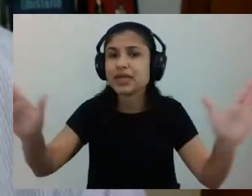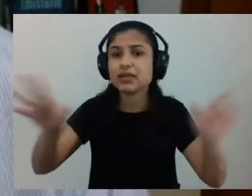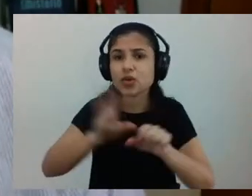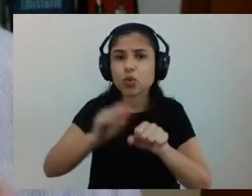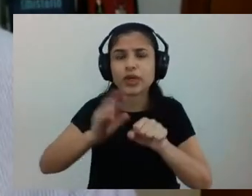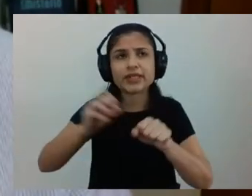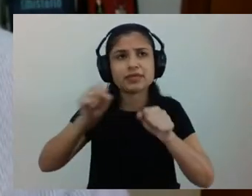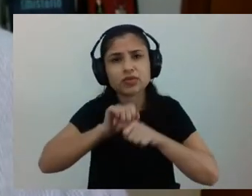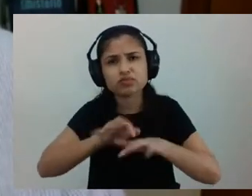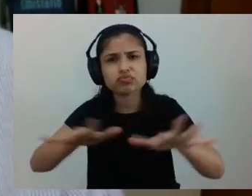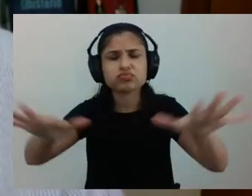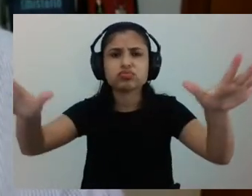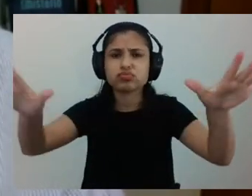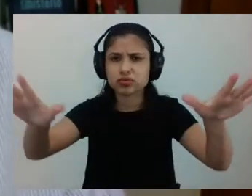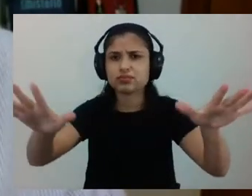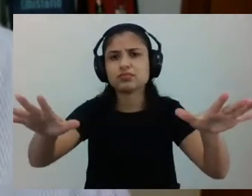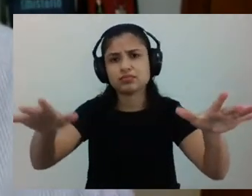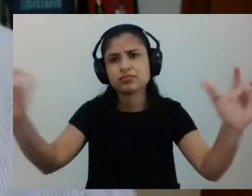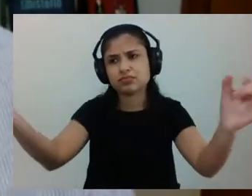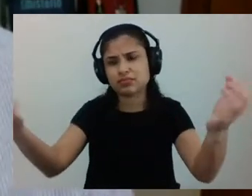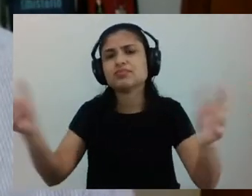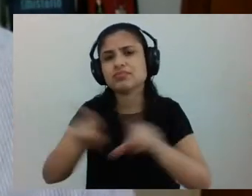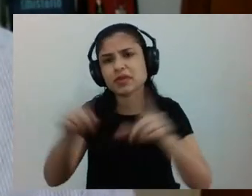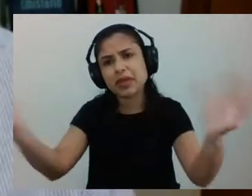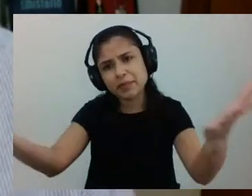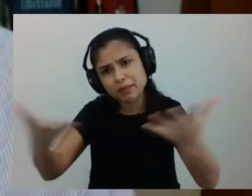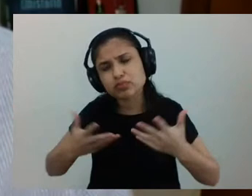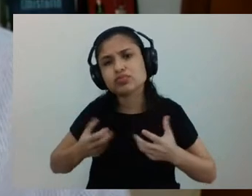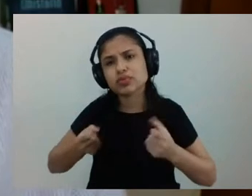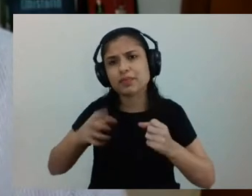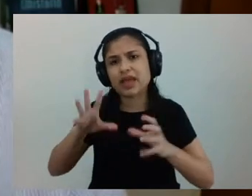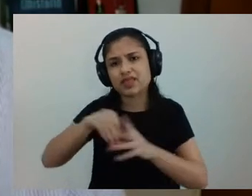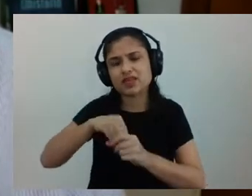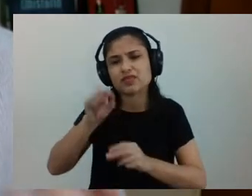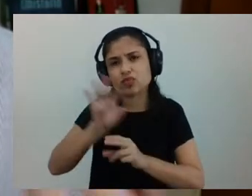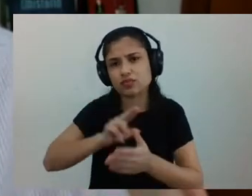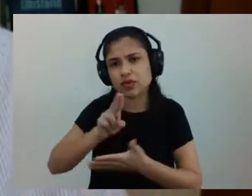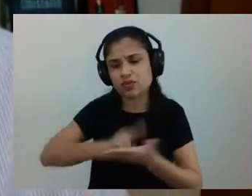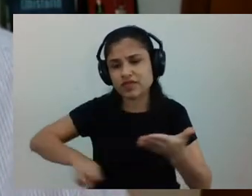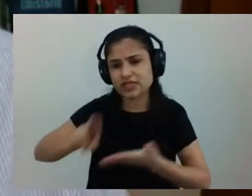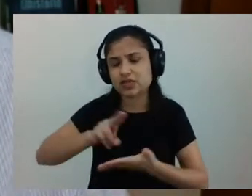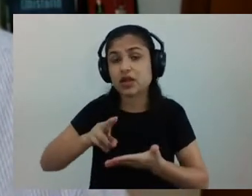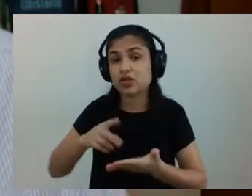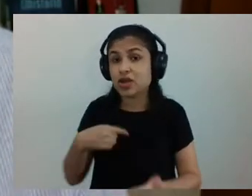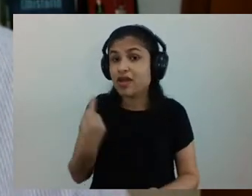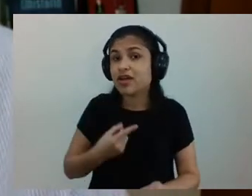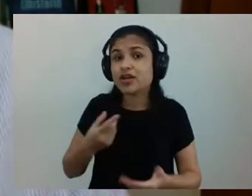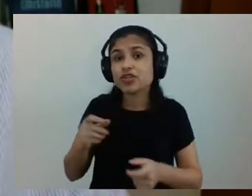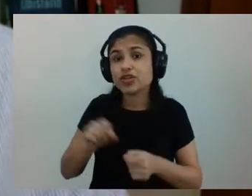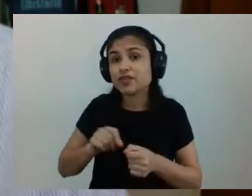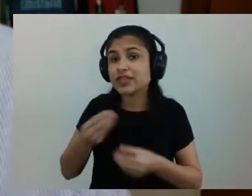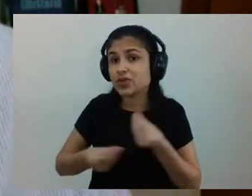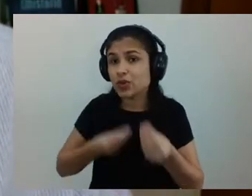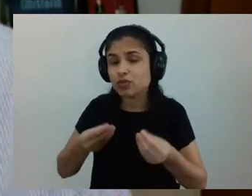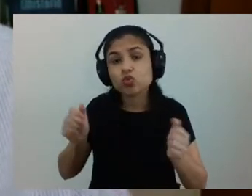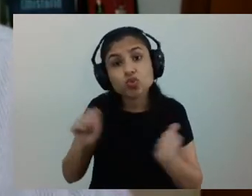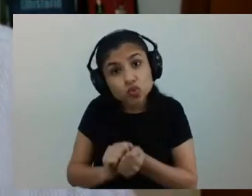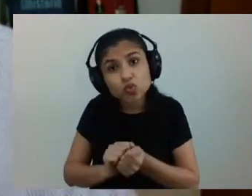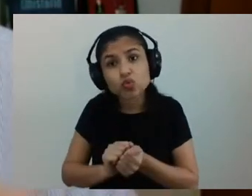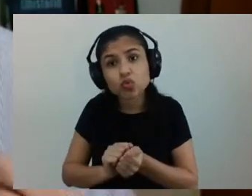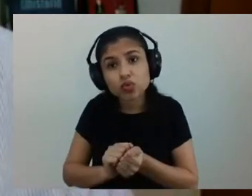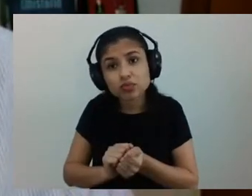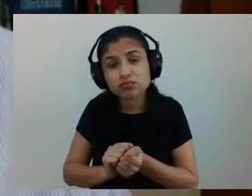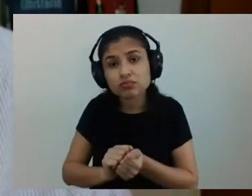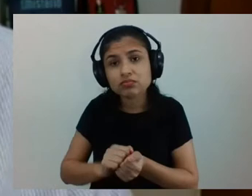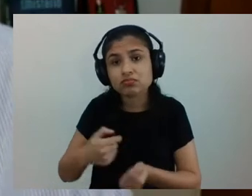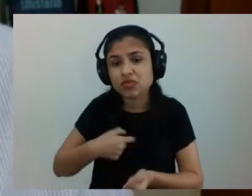e vir dentro da universidade. E isso, pessoal, a gente somente faz juntos. Não vou dizer que vou fazer isso, vou